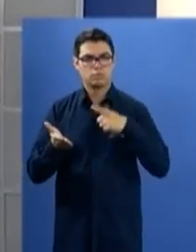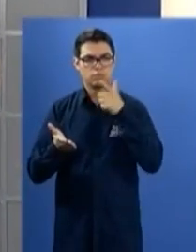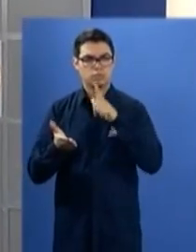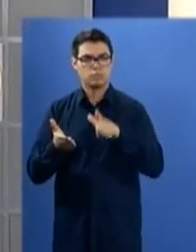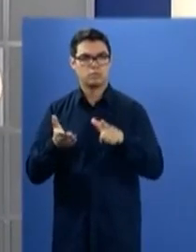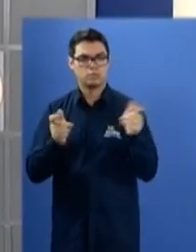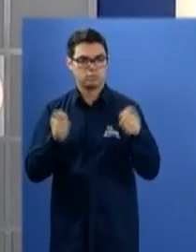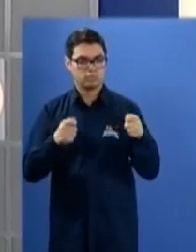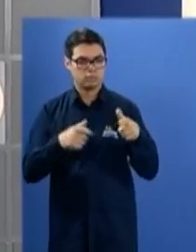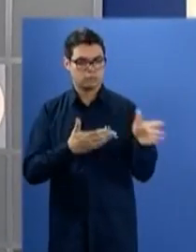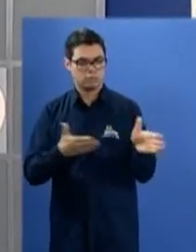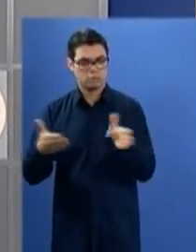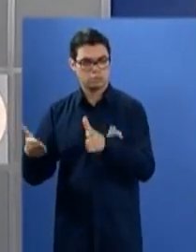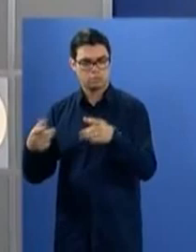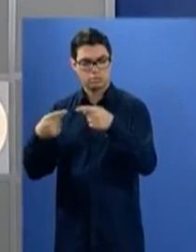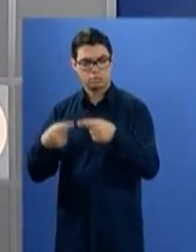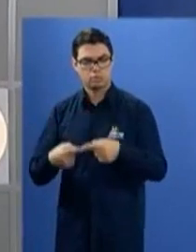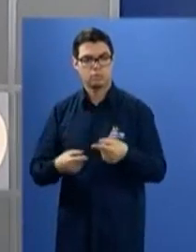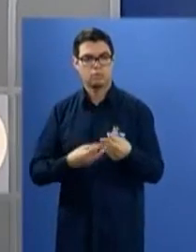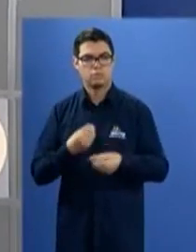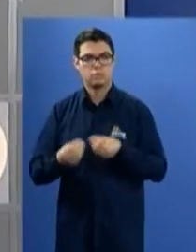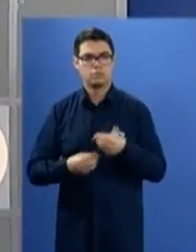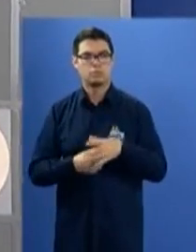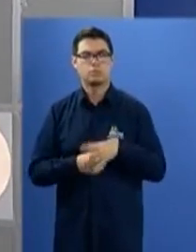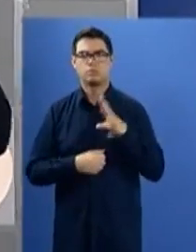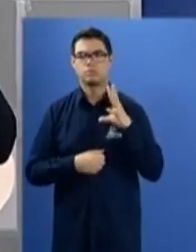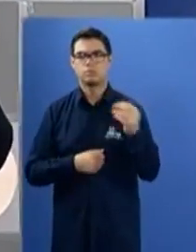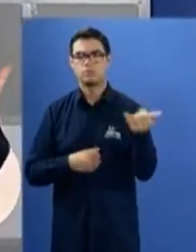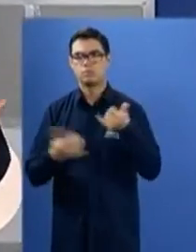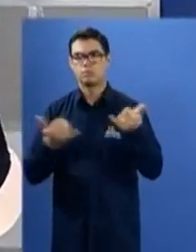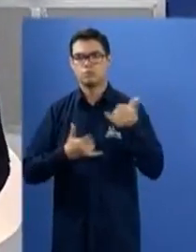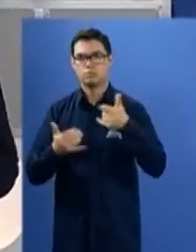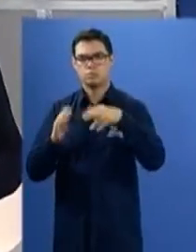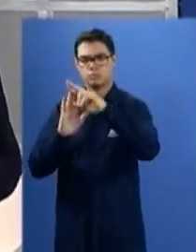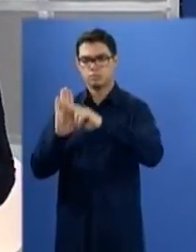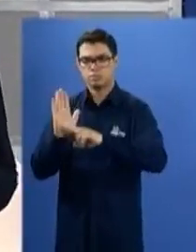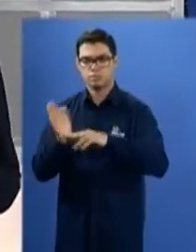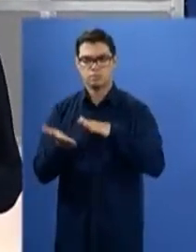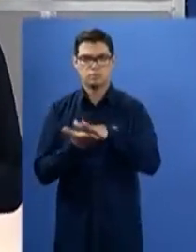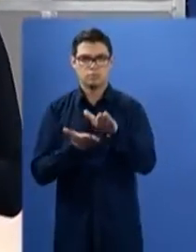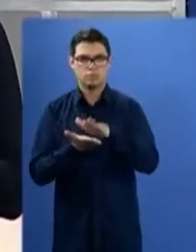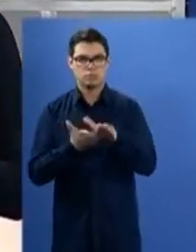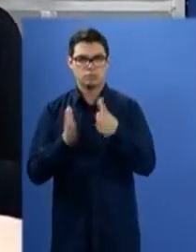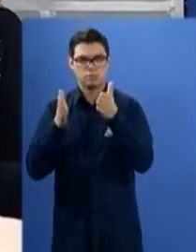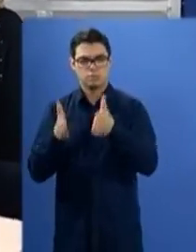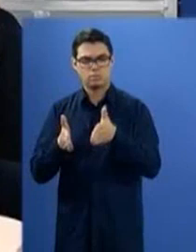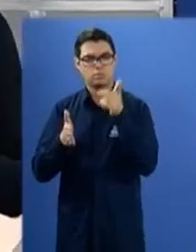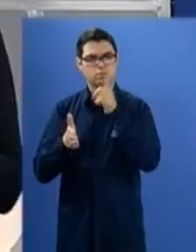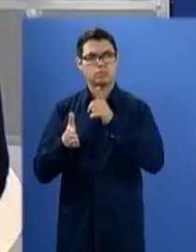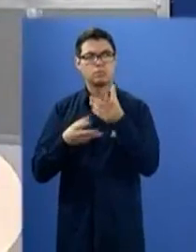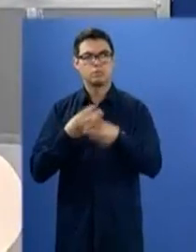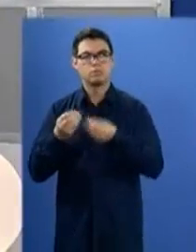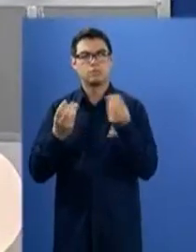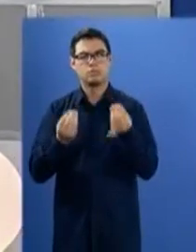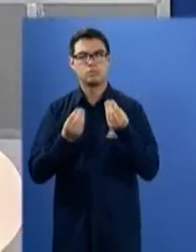às necessidades do processo. Fornecendo esses dados, essas determinações de custo padrão, para quê?